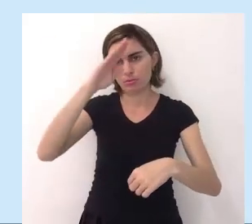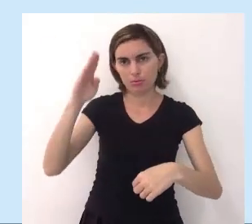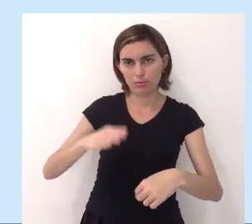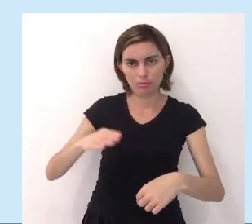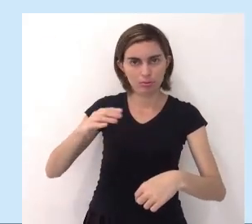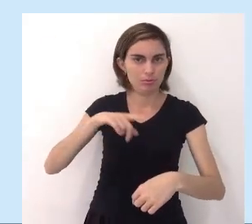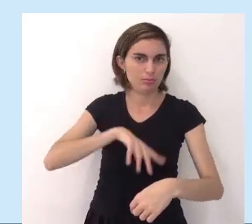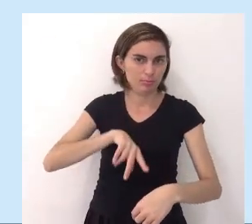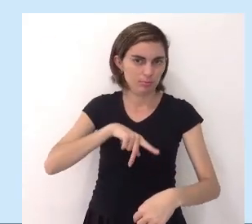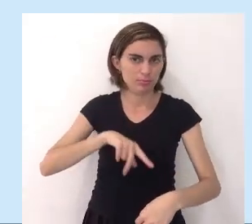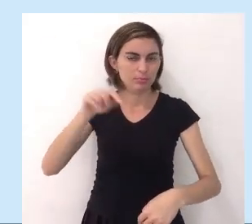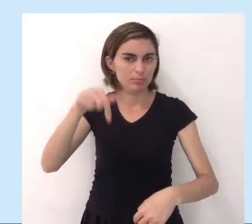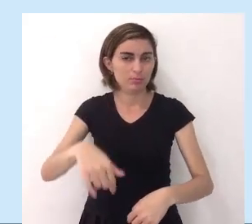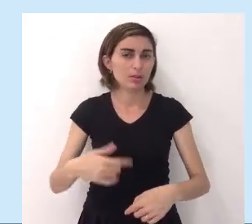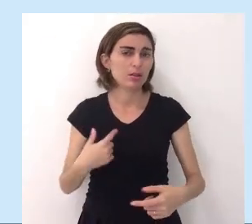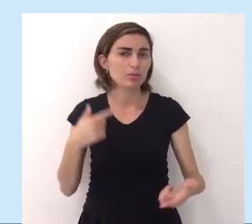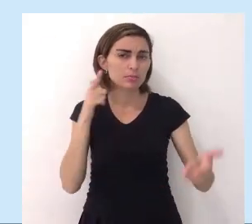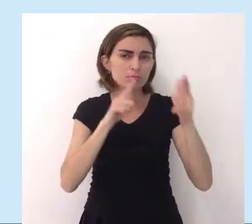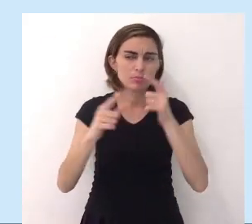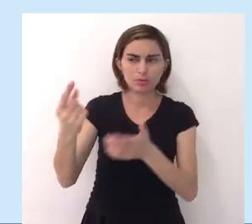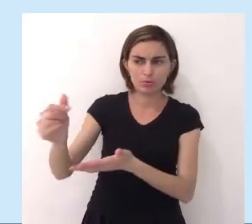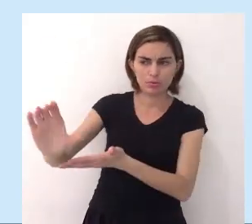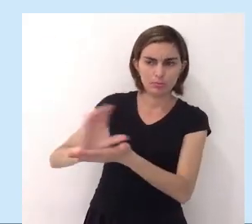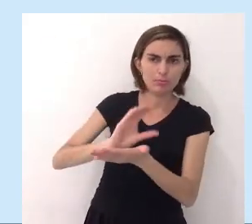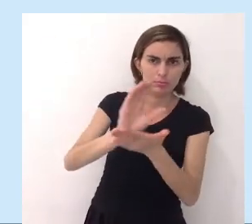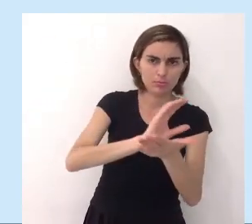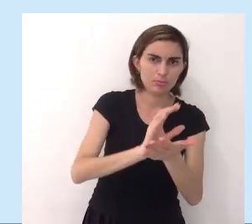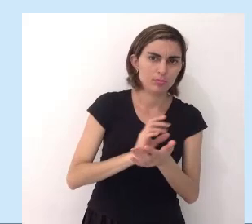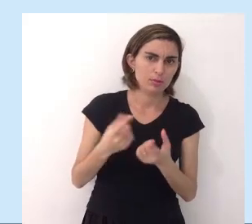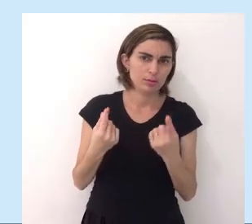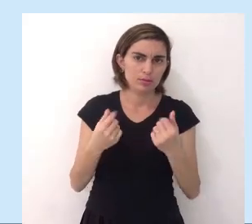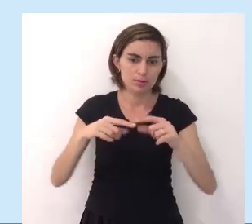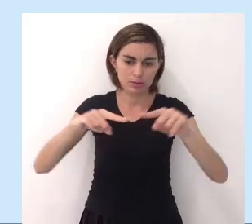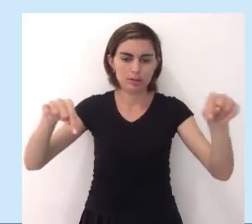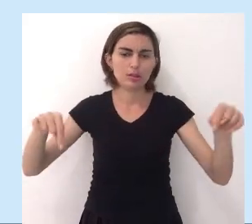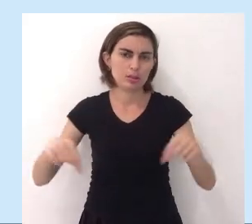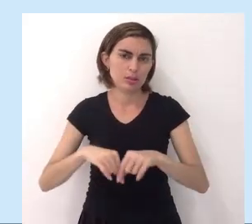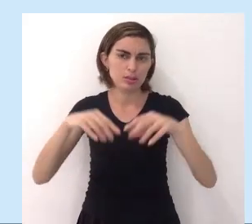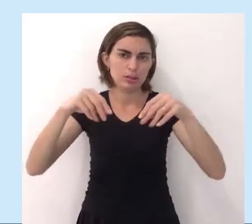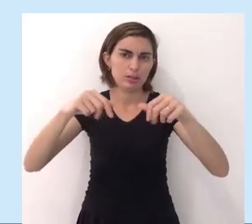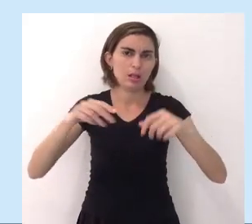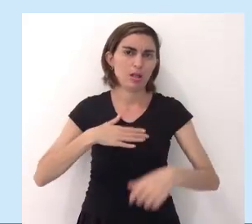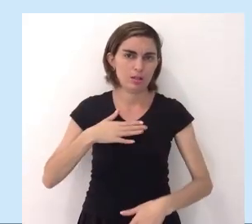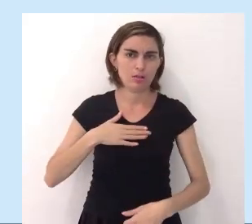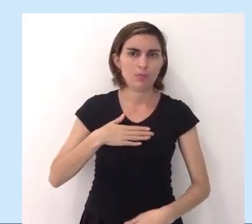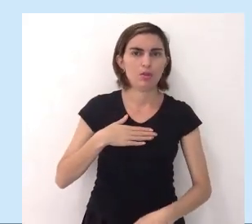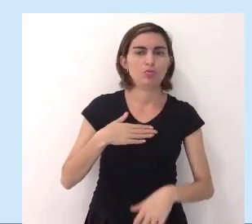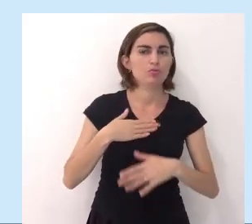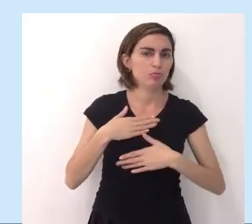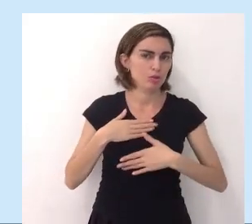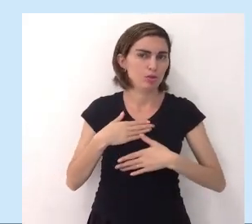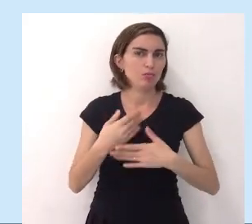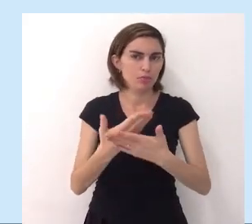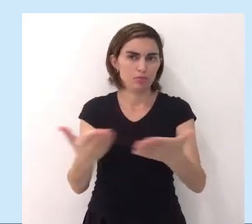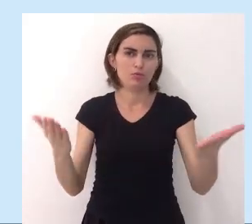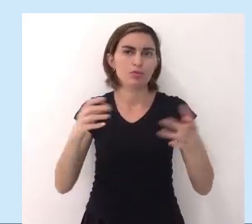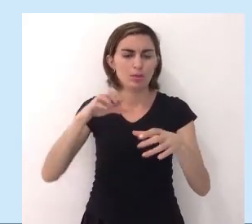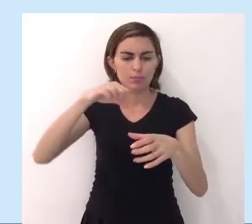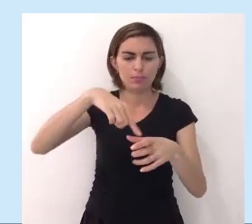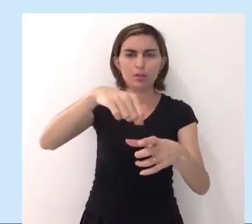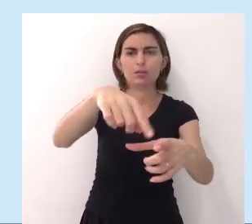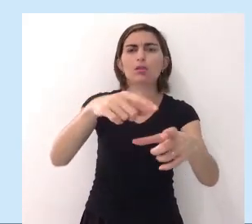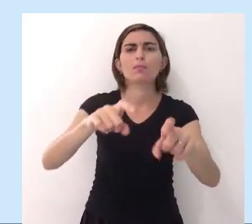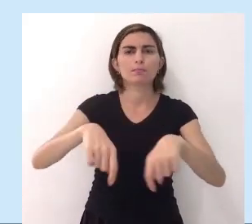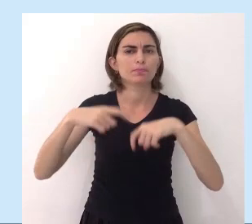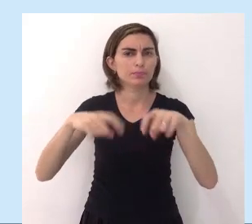no território que hoje é o Brasil, e ele recebia uma quantidade imensa de terra. Ó, essas terras aí vai ser sua para você plantar, para